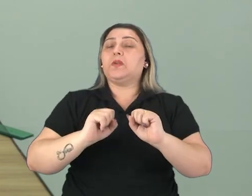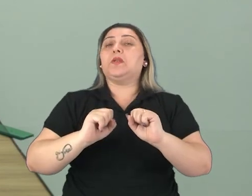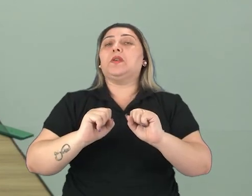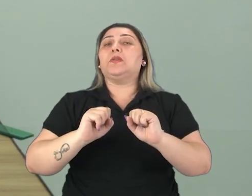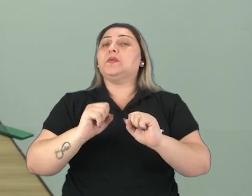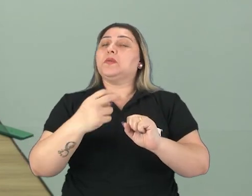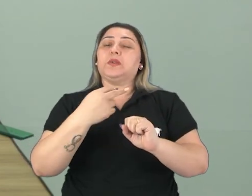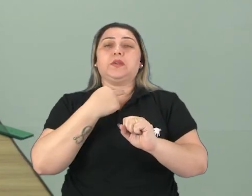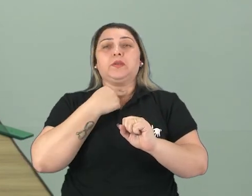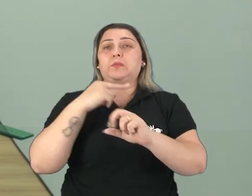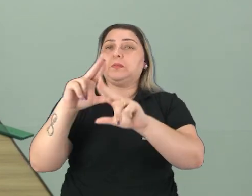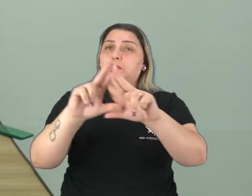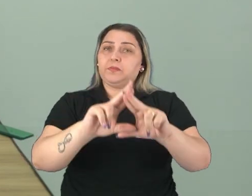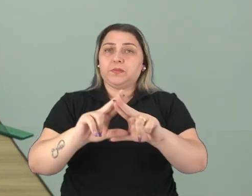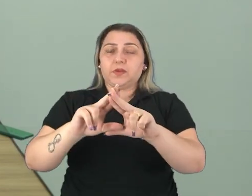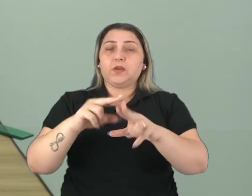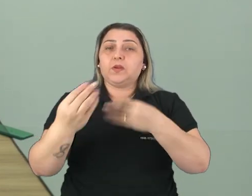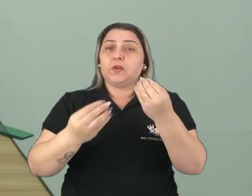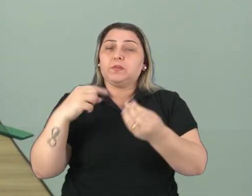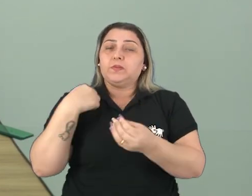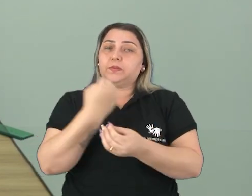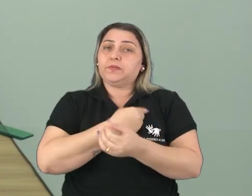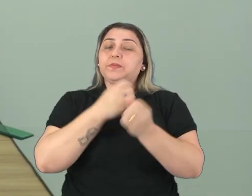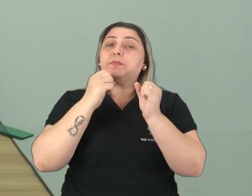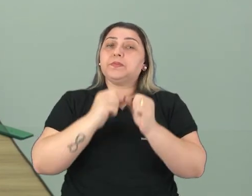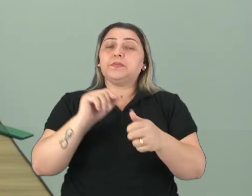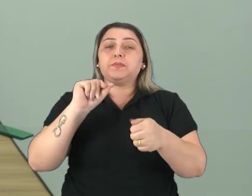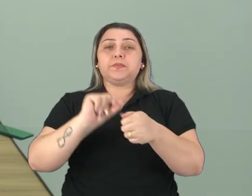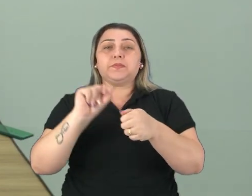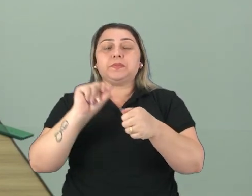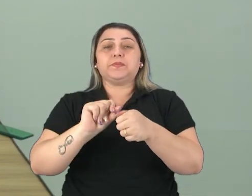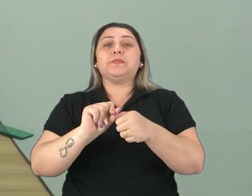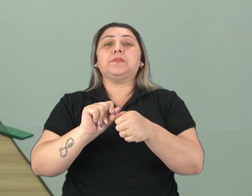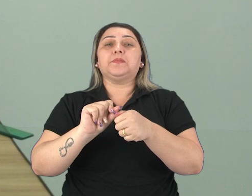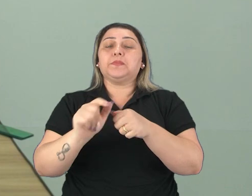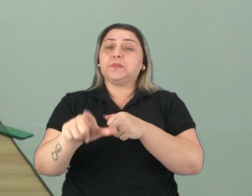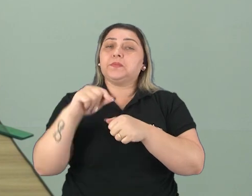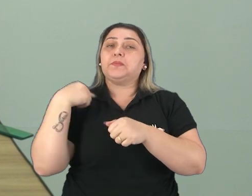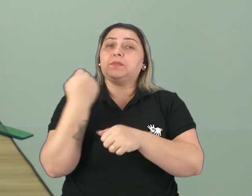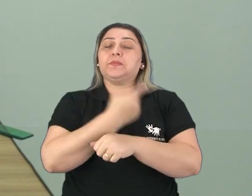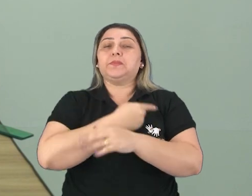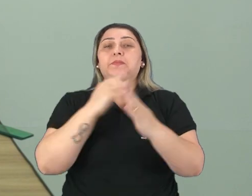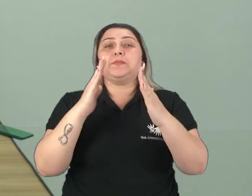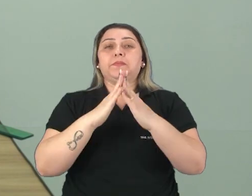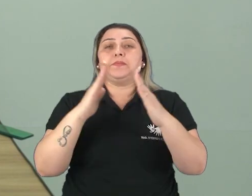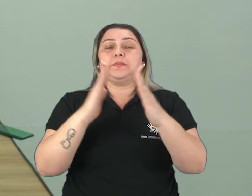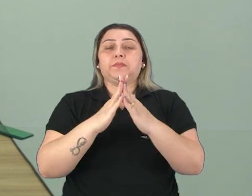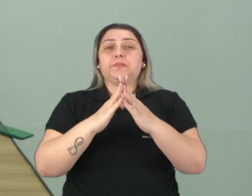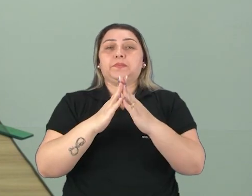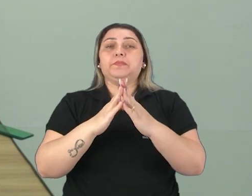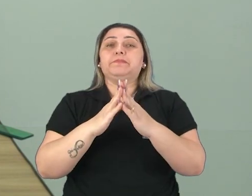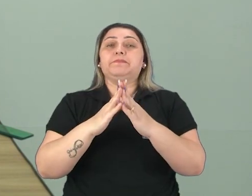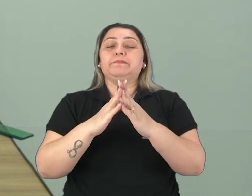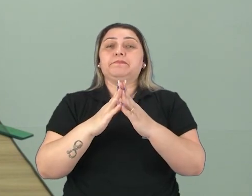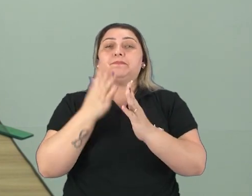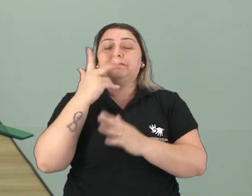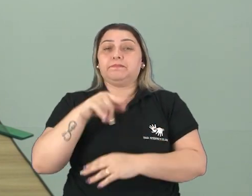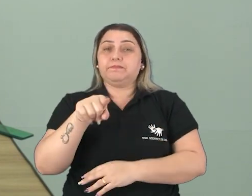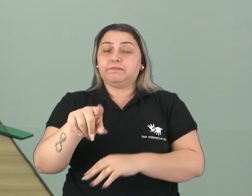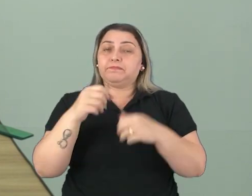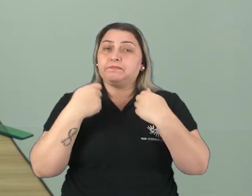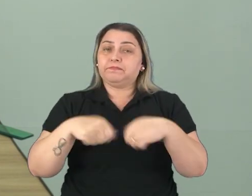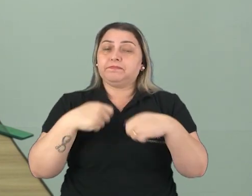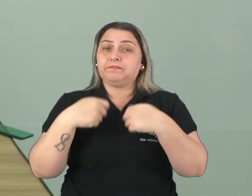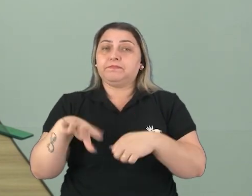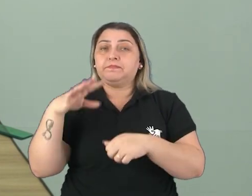que não pode ser reciclado, como nós podemos fazer essa coleta na nossa casa. E para isso, crianças, você precisa